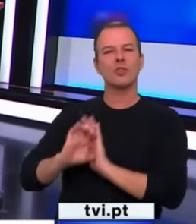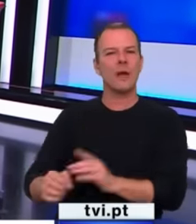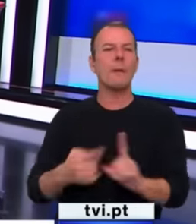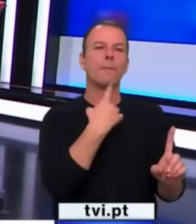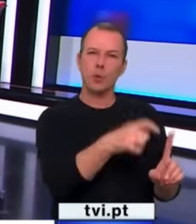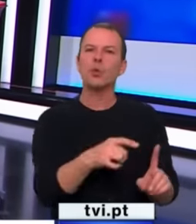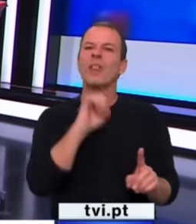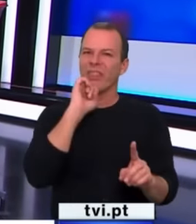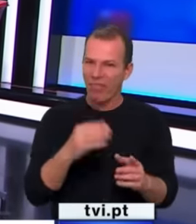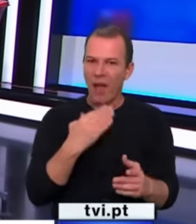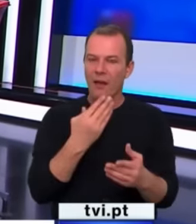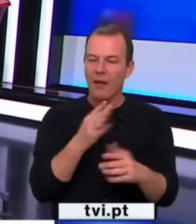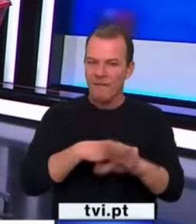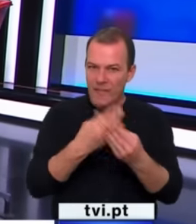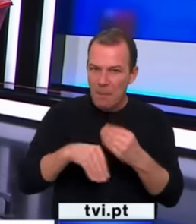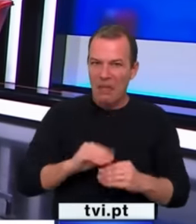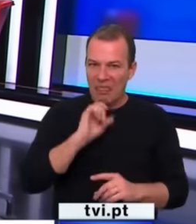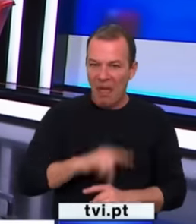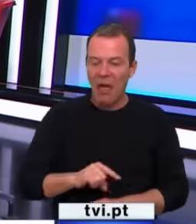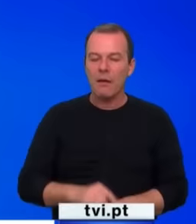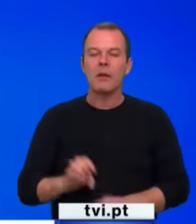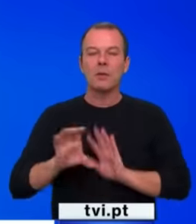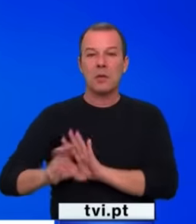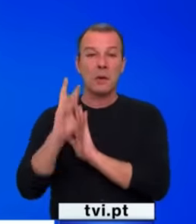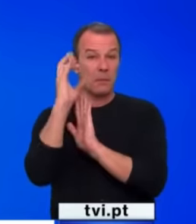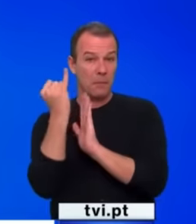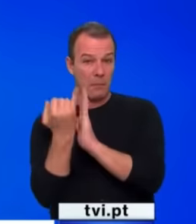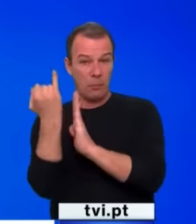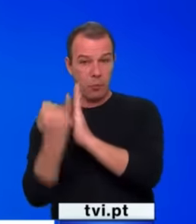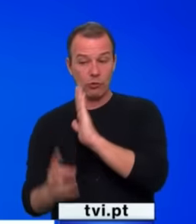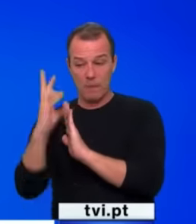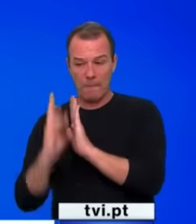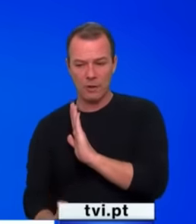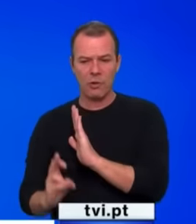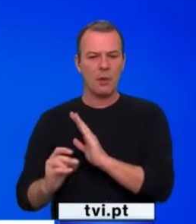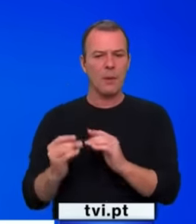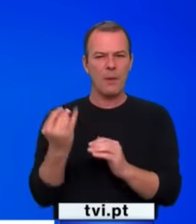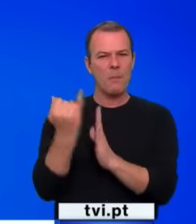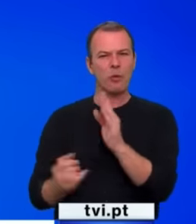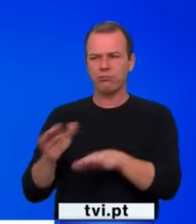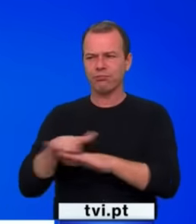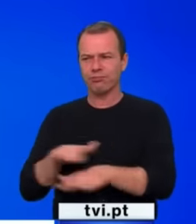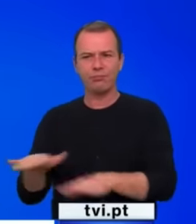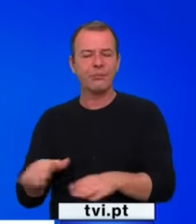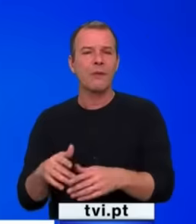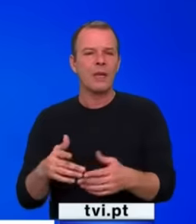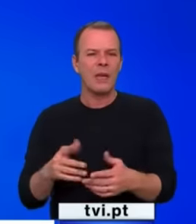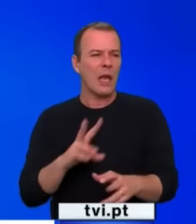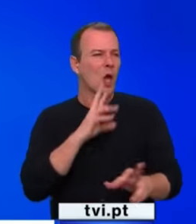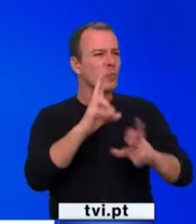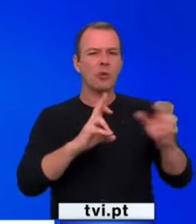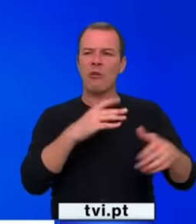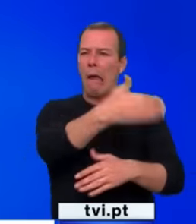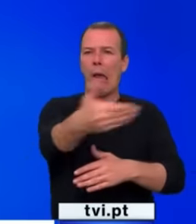margem para fazer mais do que aquilo que o Partido Socialista Chega propõe? O Chega baixa impostos, acaba com uma série deles, aumenta a despesa, tem resposta para toda a gente